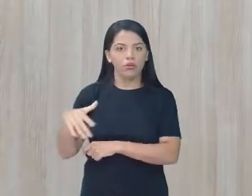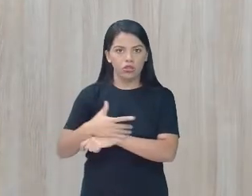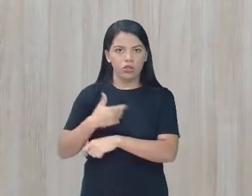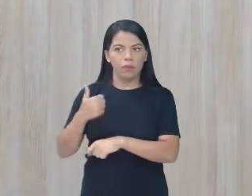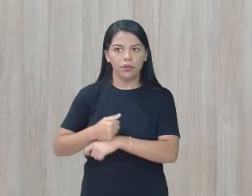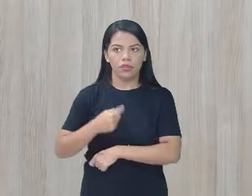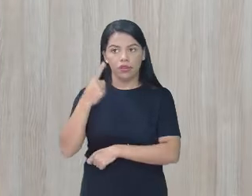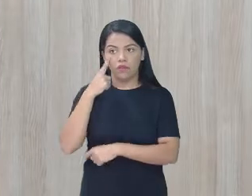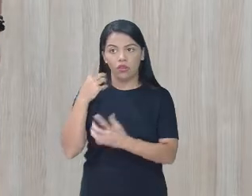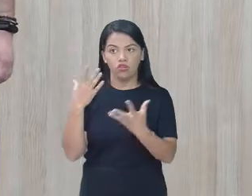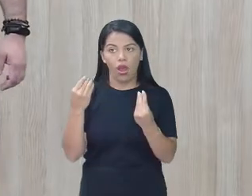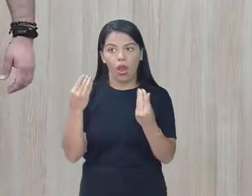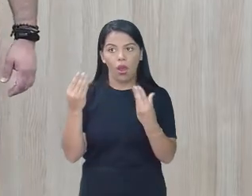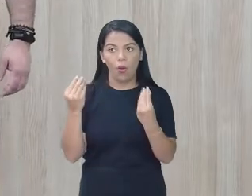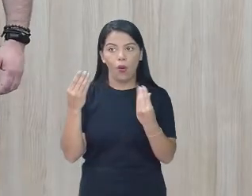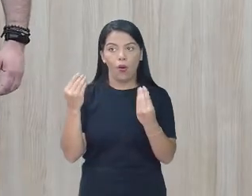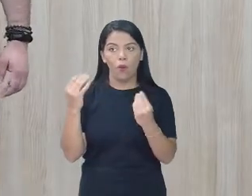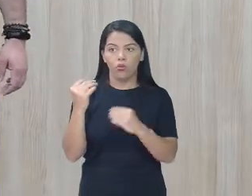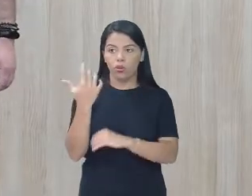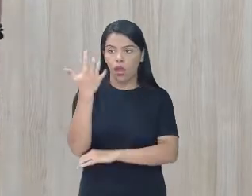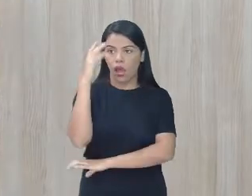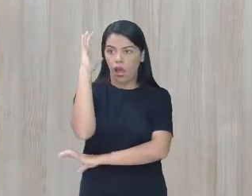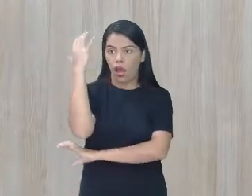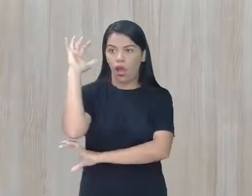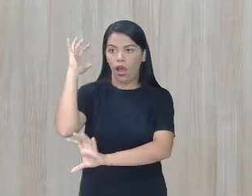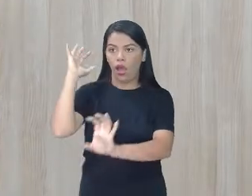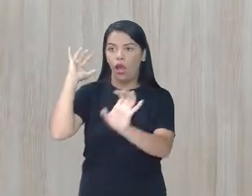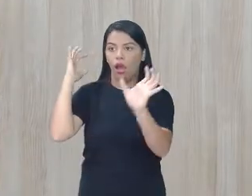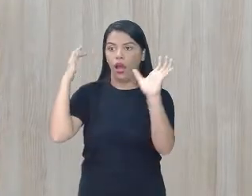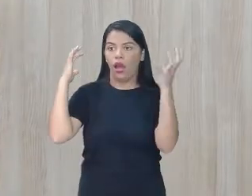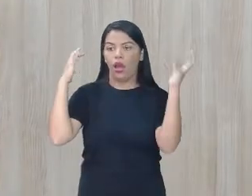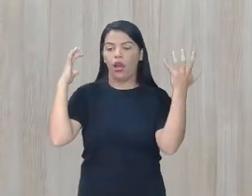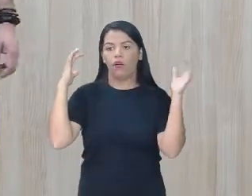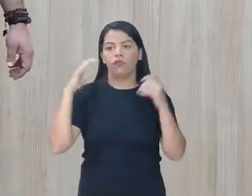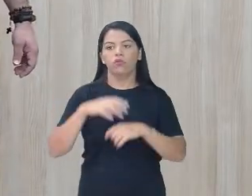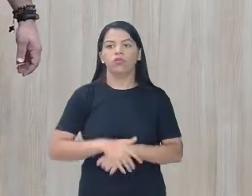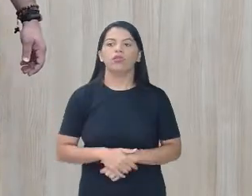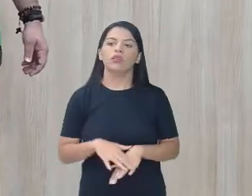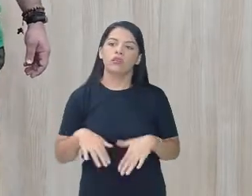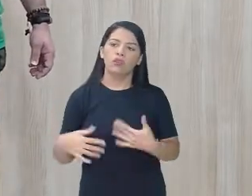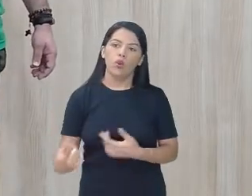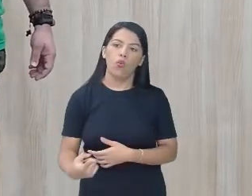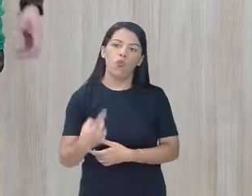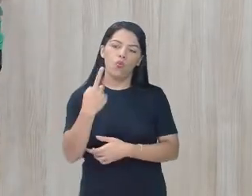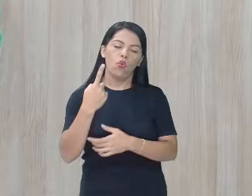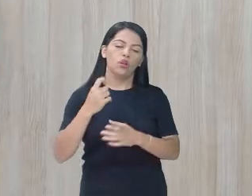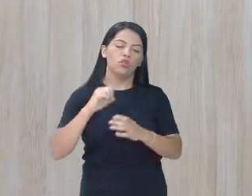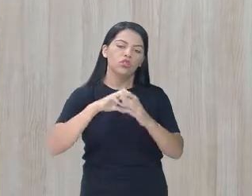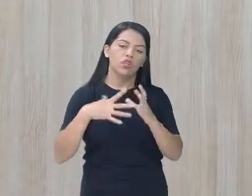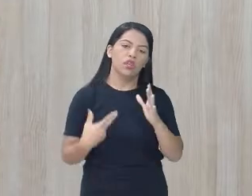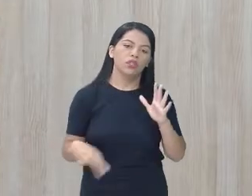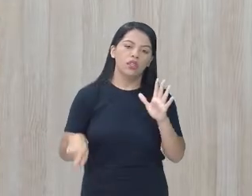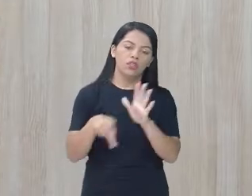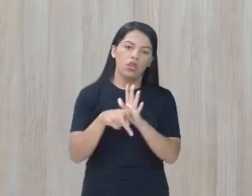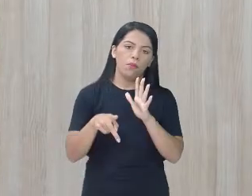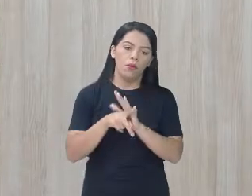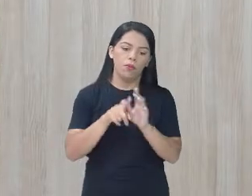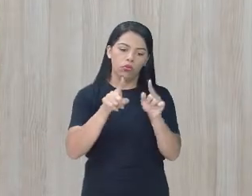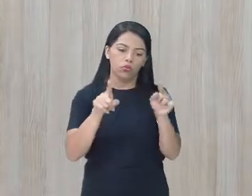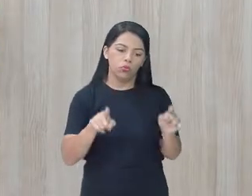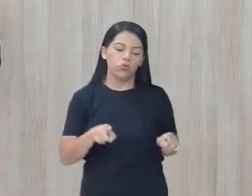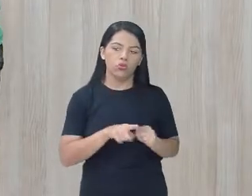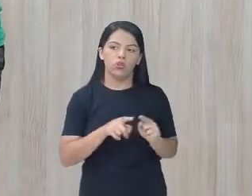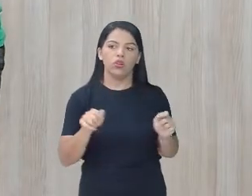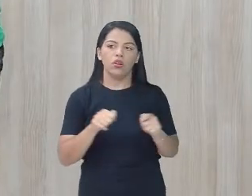Veja a quantidade de verde, né? Então, uma das características desses projetos, né, é